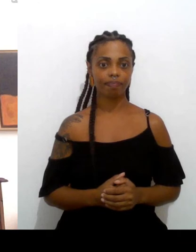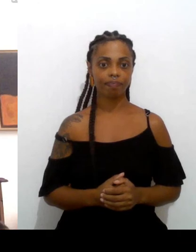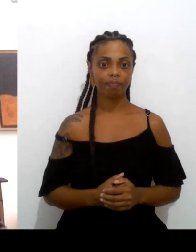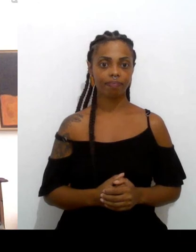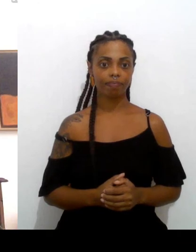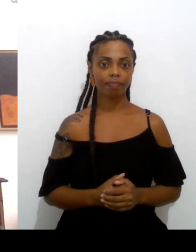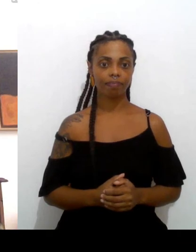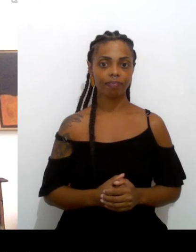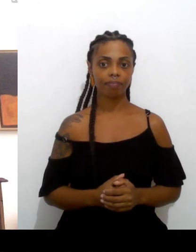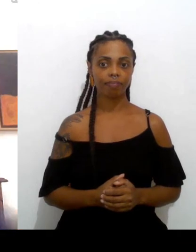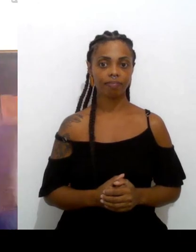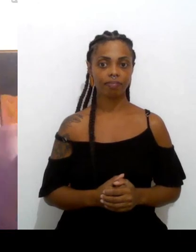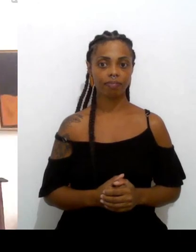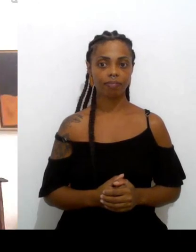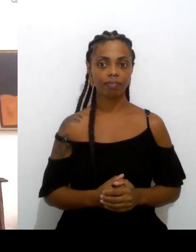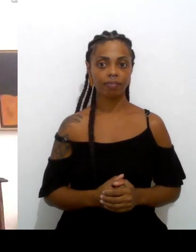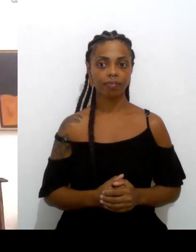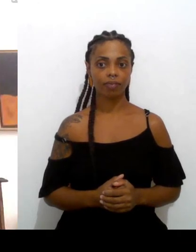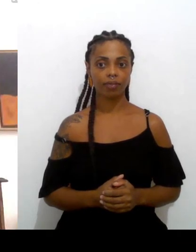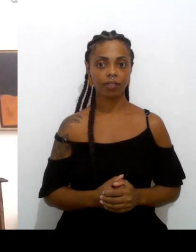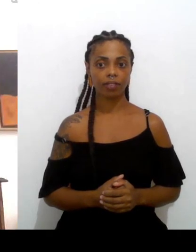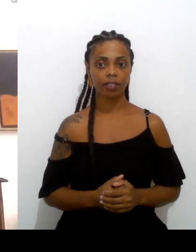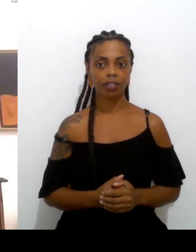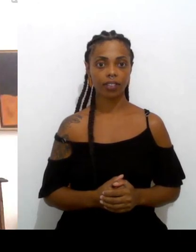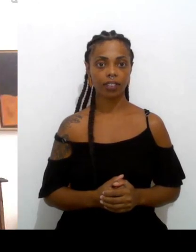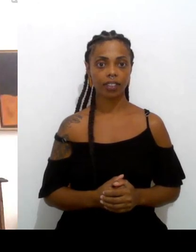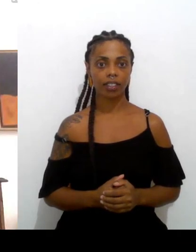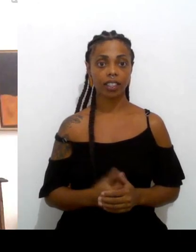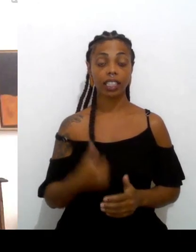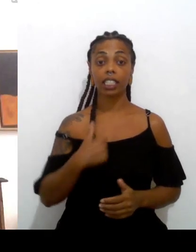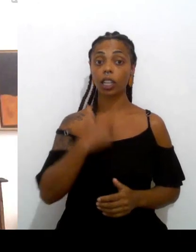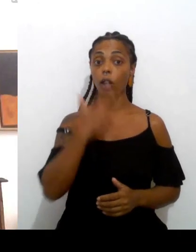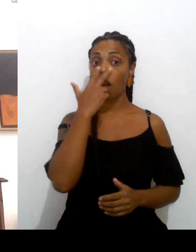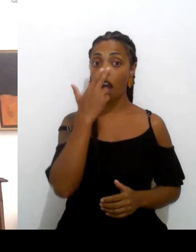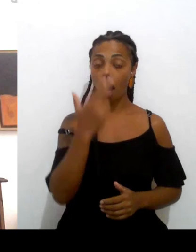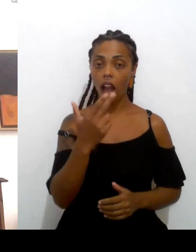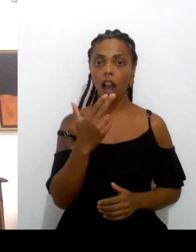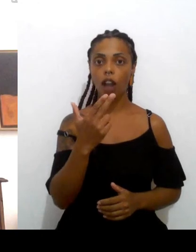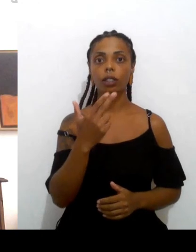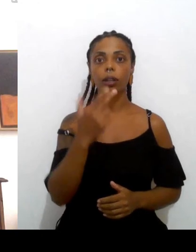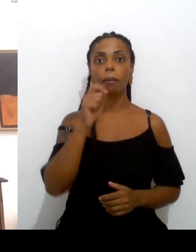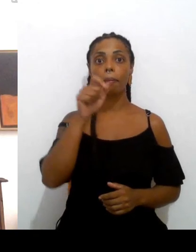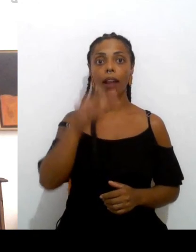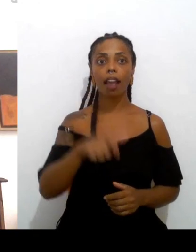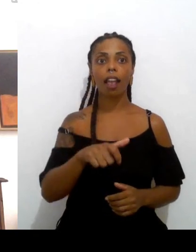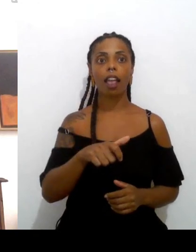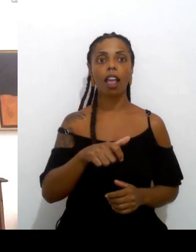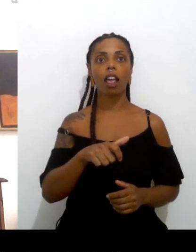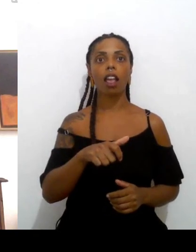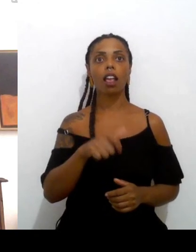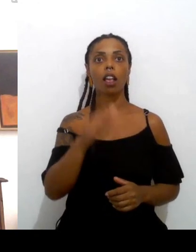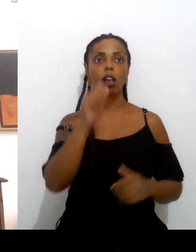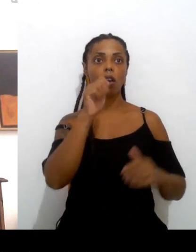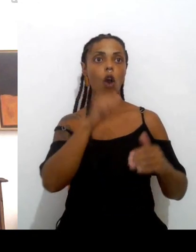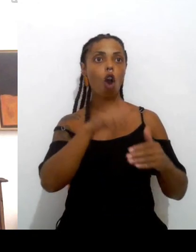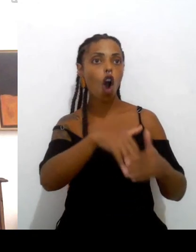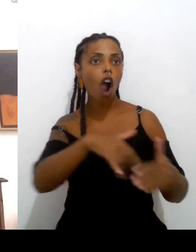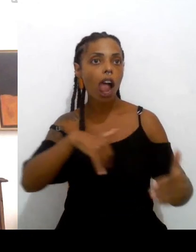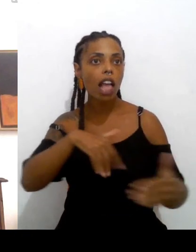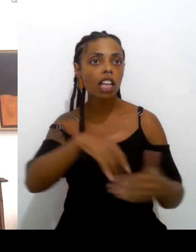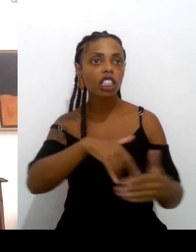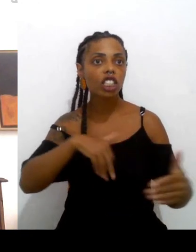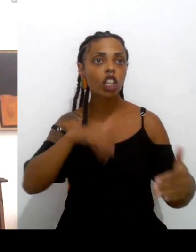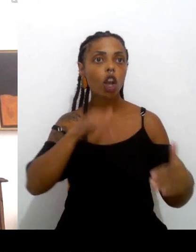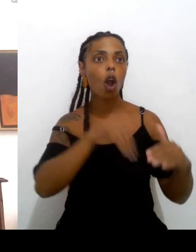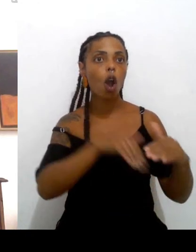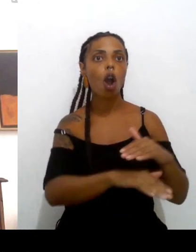eu acho que para colecionadores para diretores de museus eu acho que